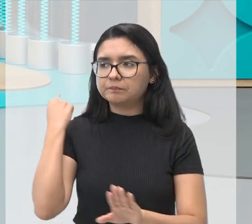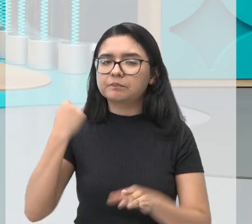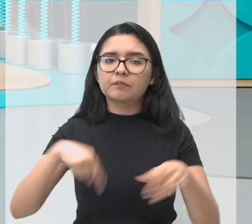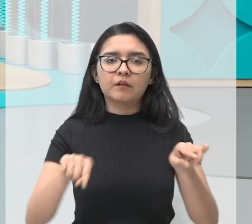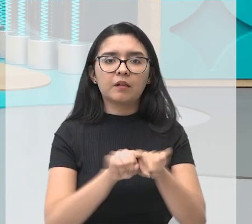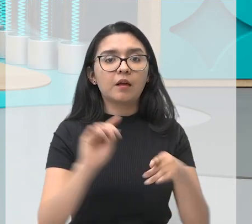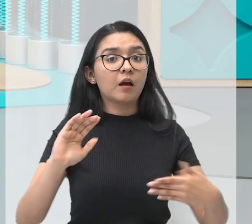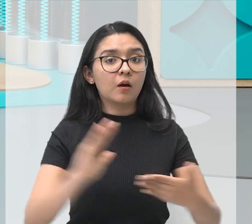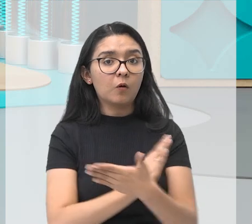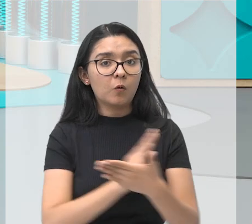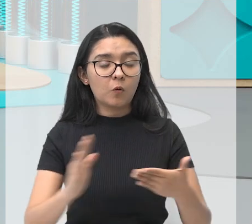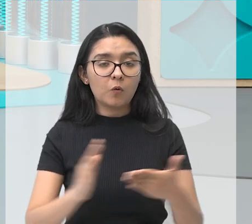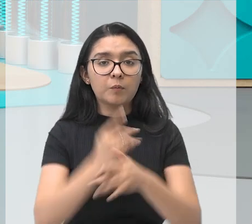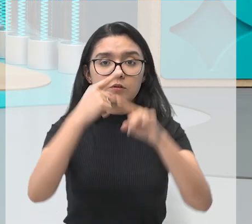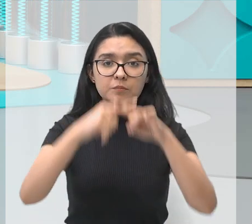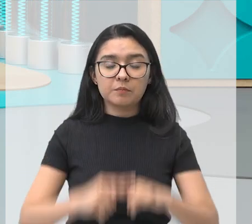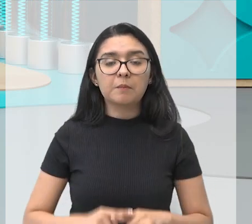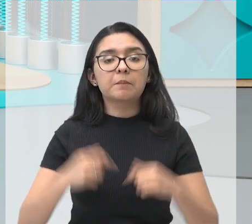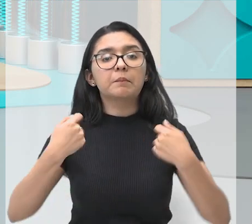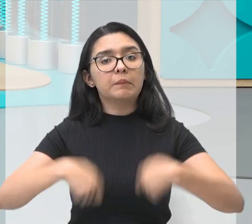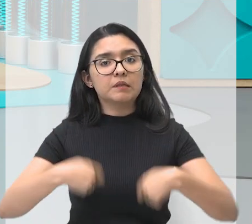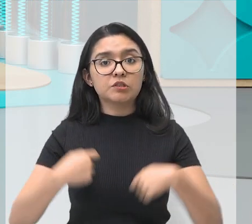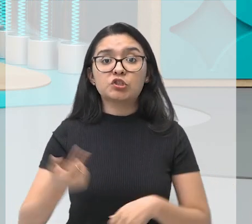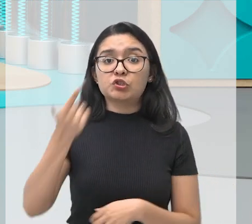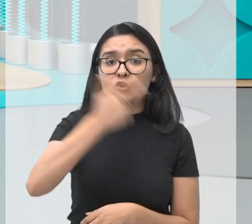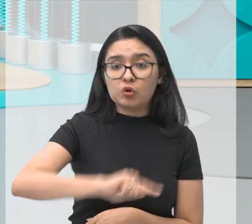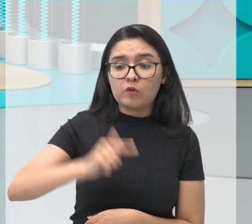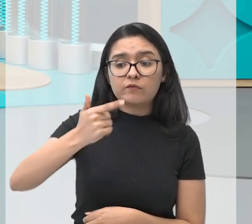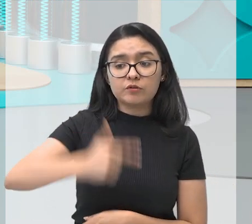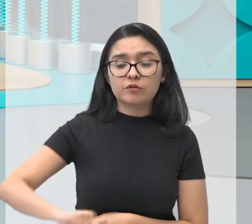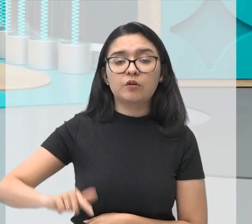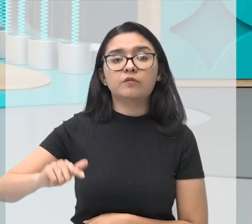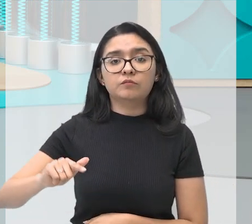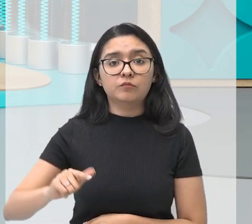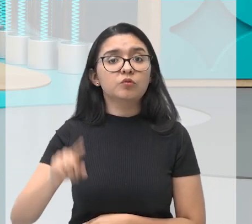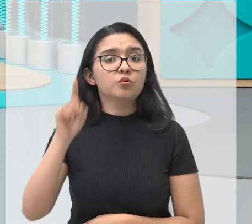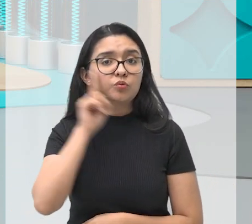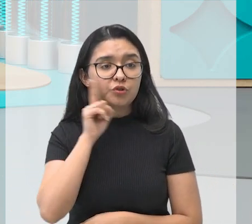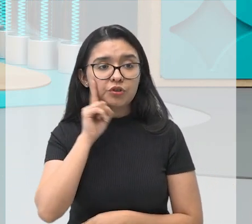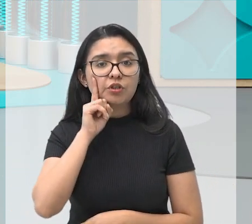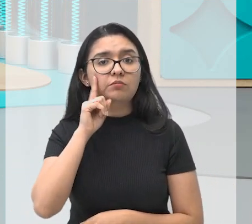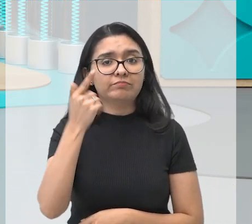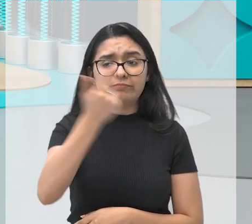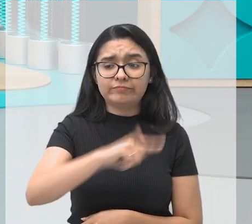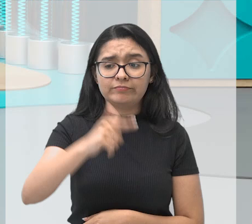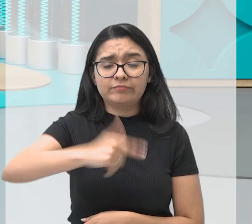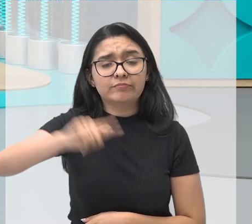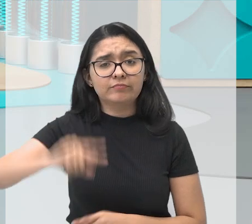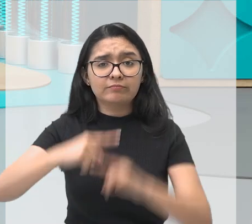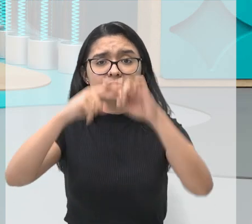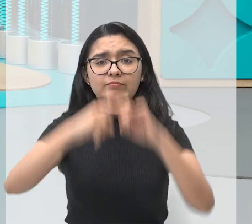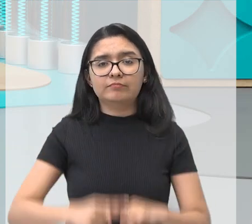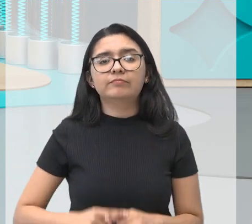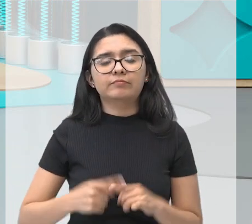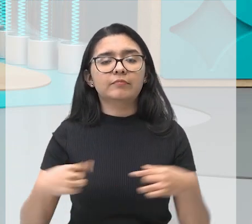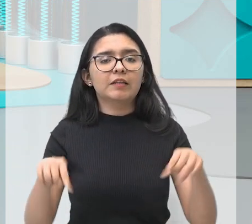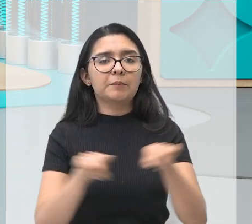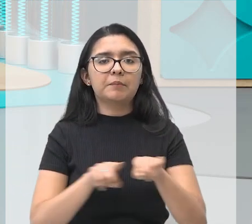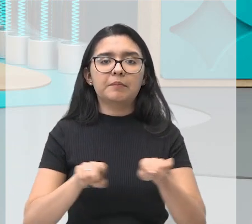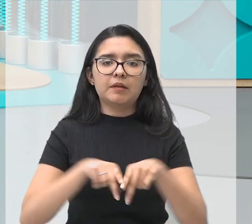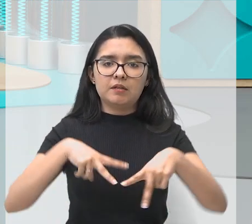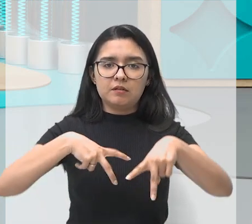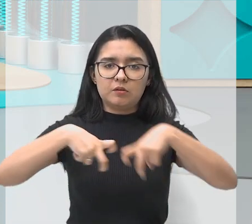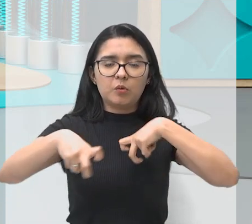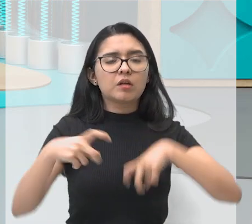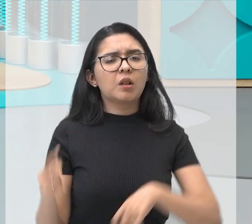em algumas provas nós precisamos competir várias vezes no mesmo dia, ou ainda nas corridas